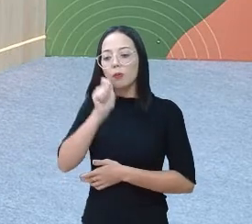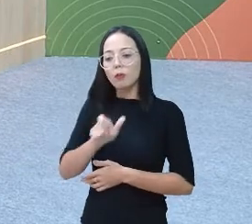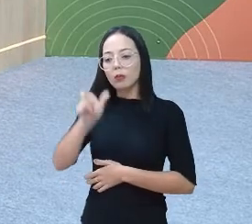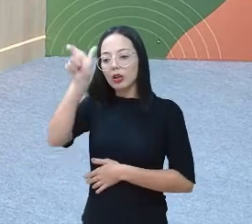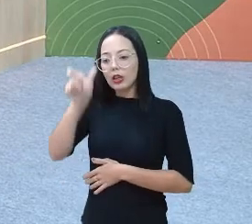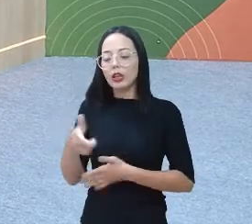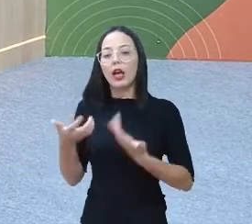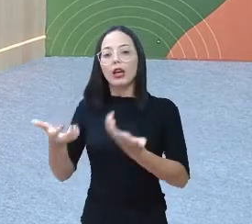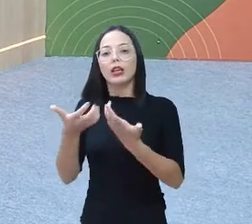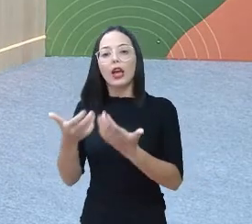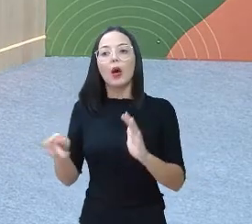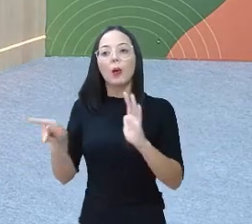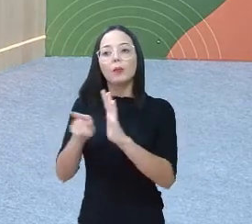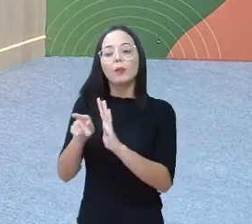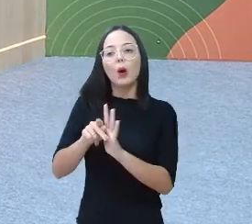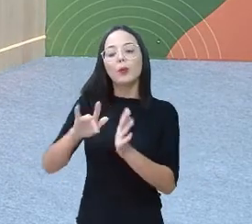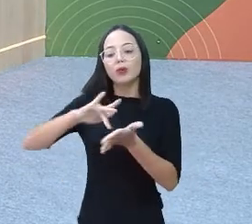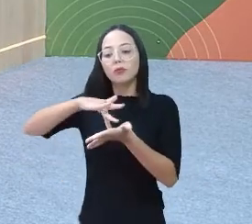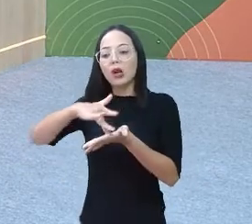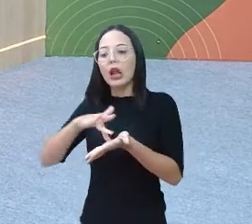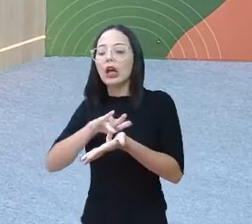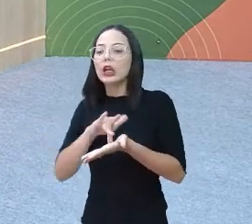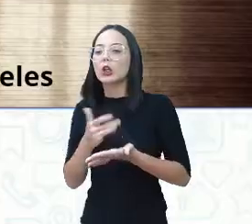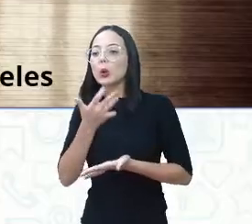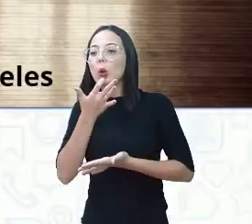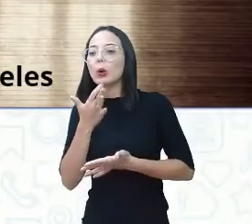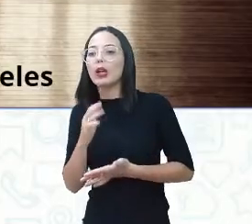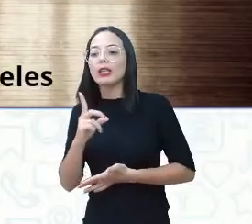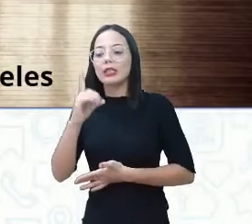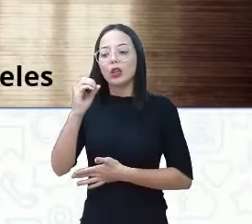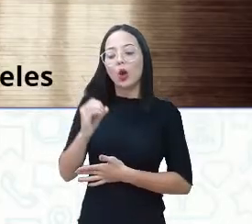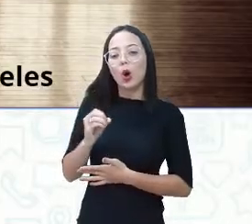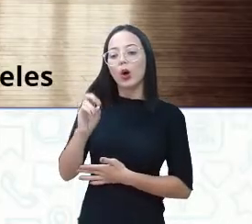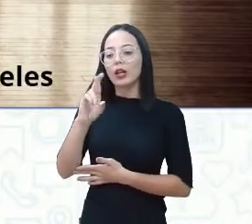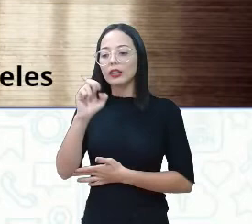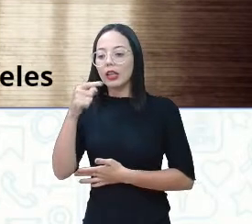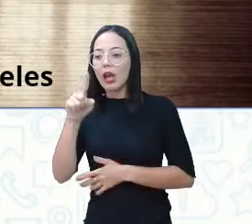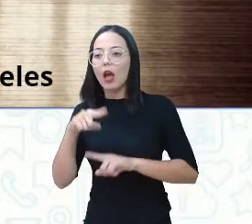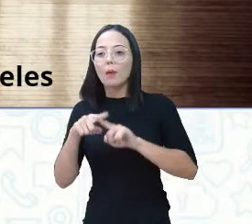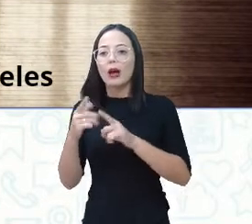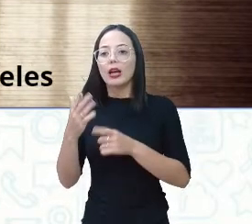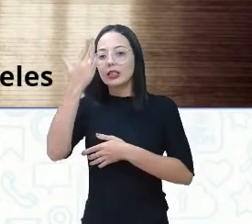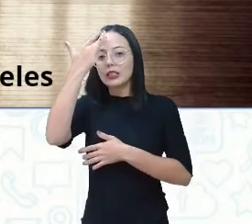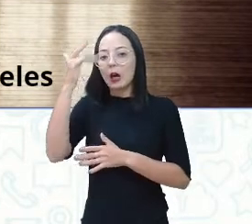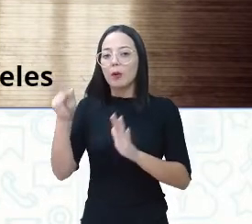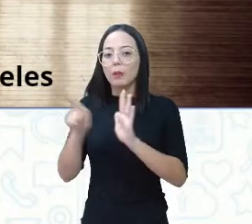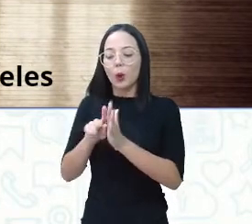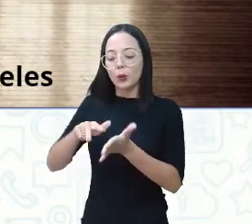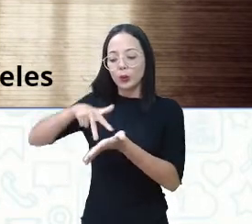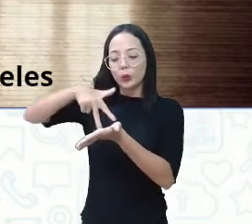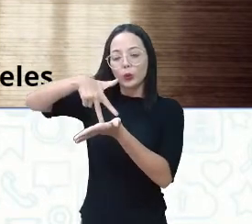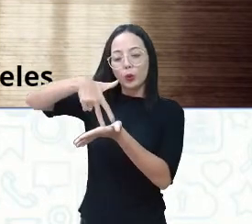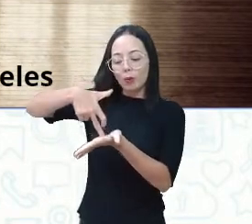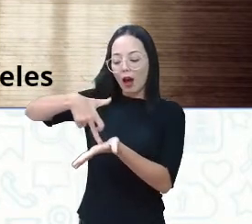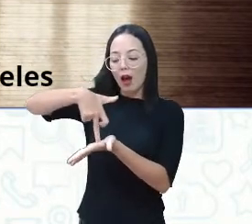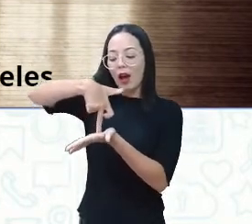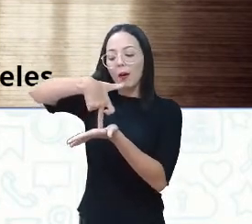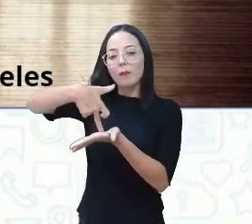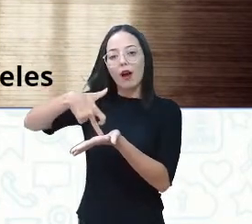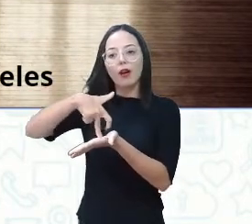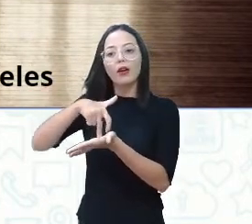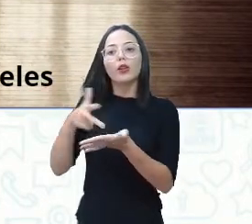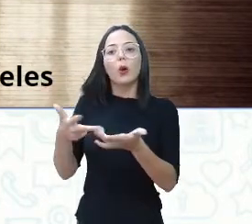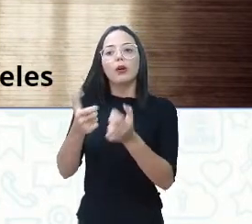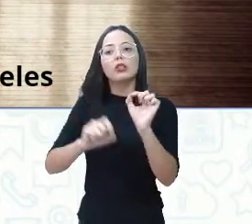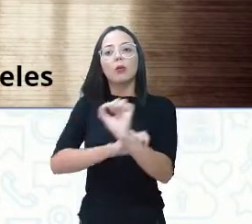pequenina quer ser bailarina, não conhece nem dó nem ré, mas sabe ficar na ponta do pé. Então, a gente consegue perceber a